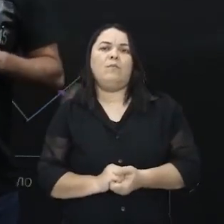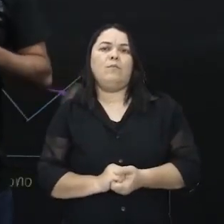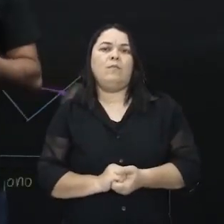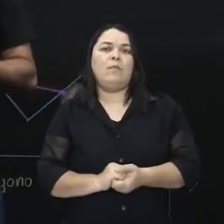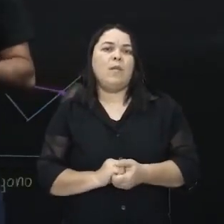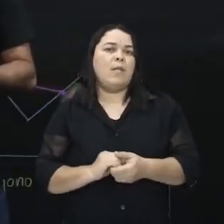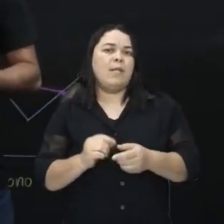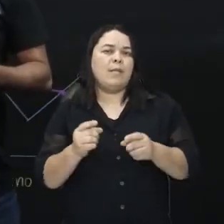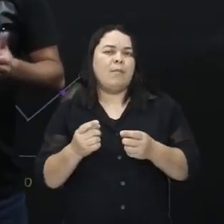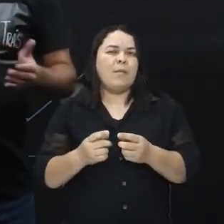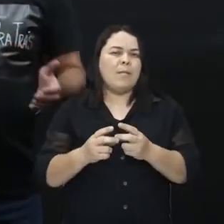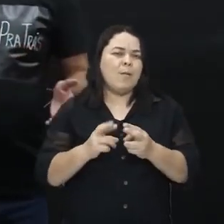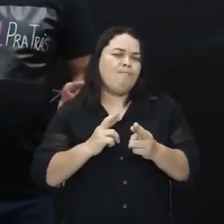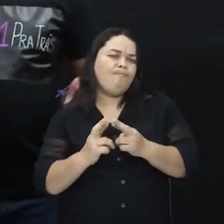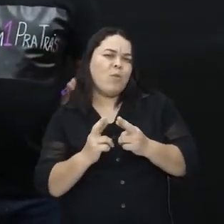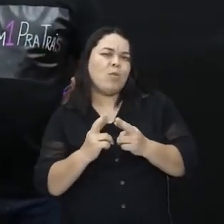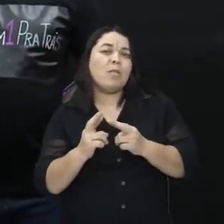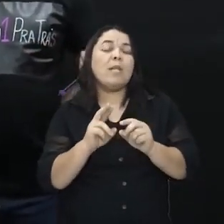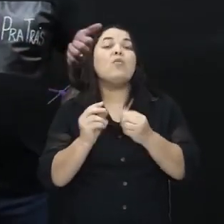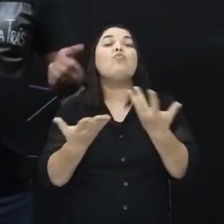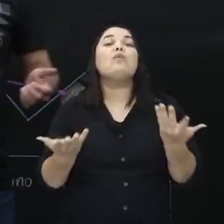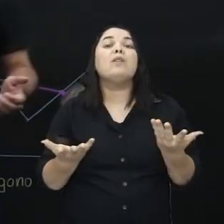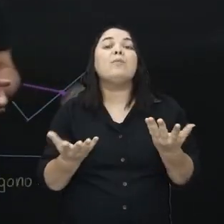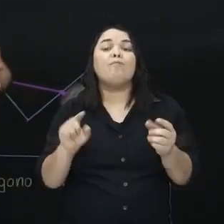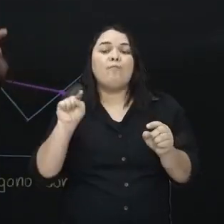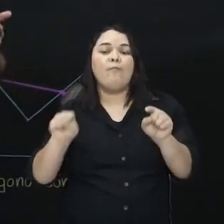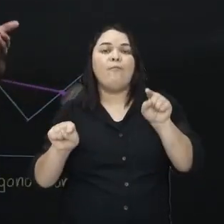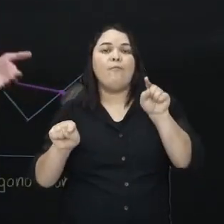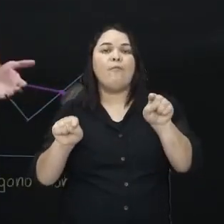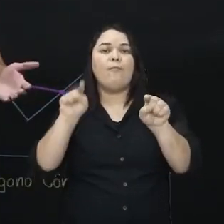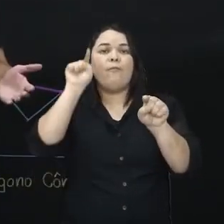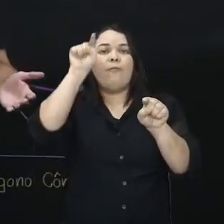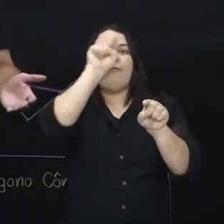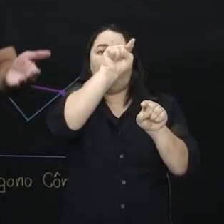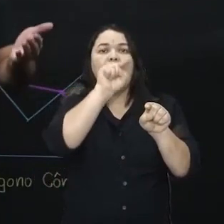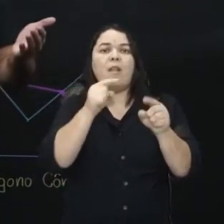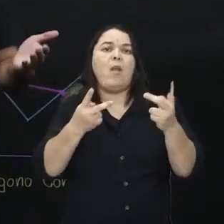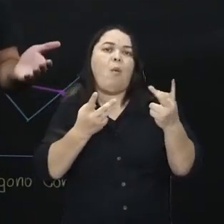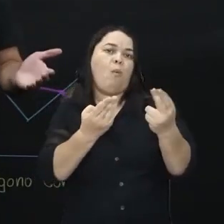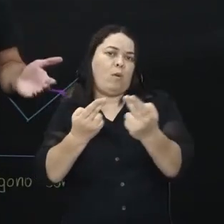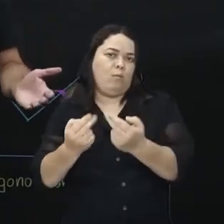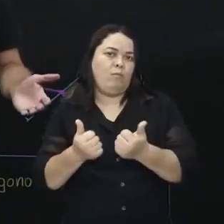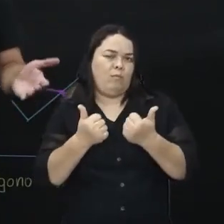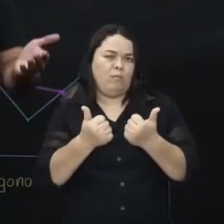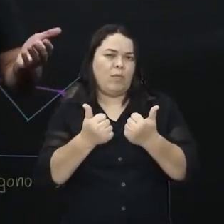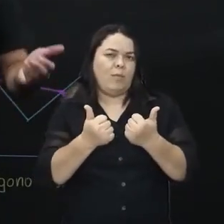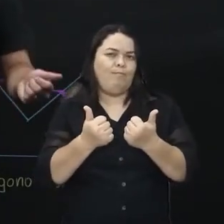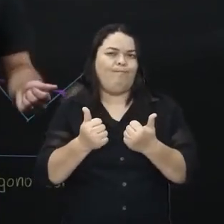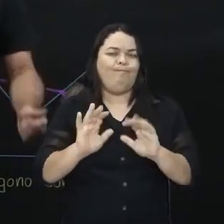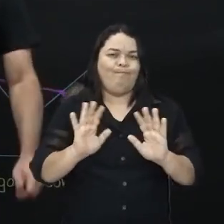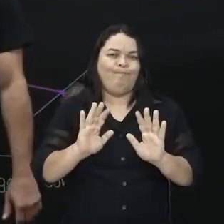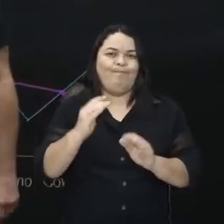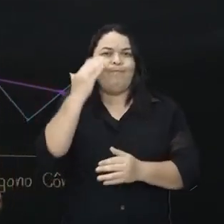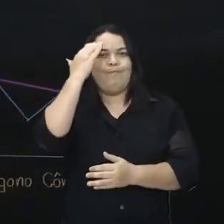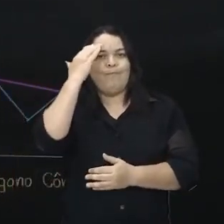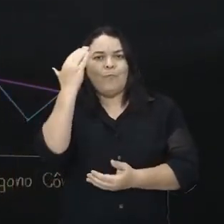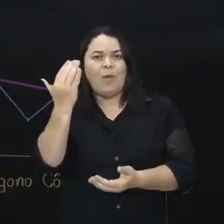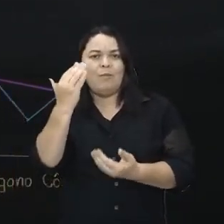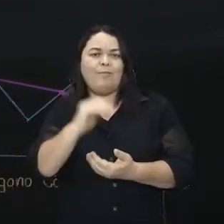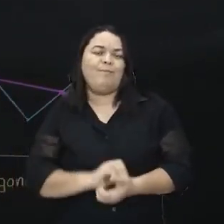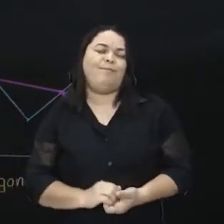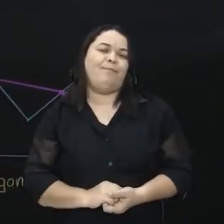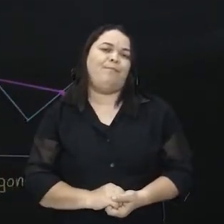está diretamente ligada à quantidade de vértices. Beleza, pessoal? Então, muito obrigado e tchau.